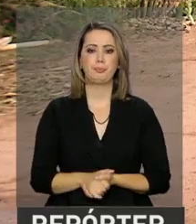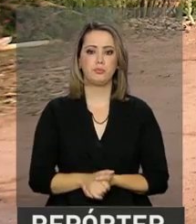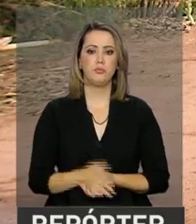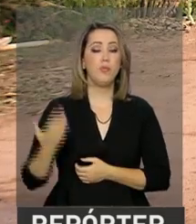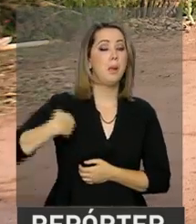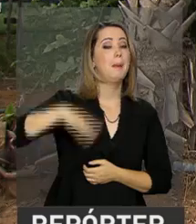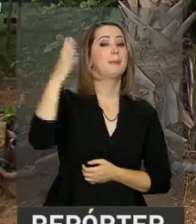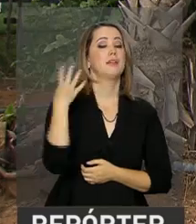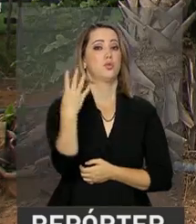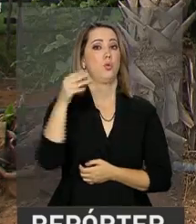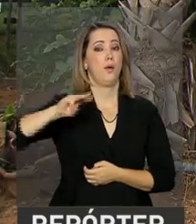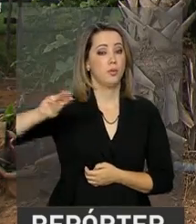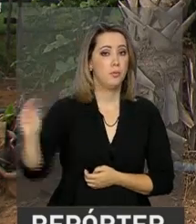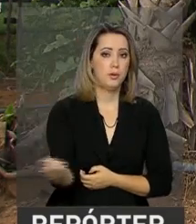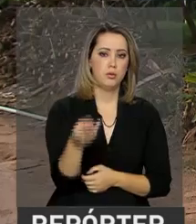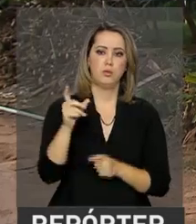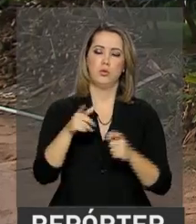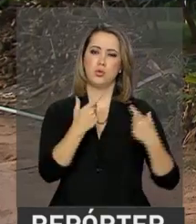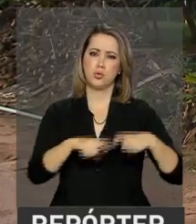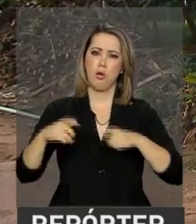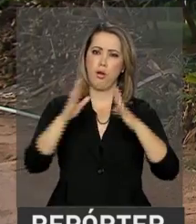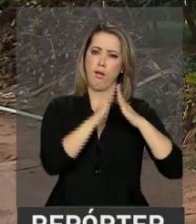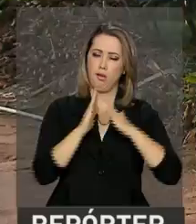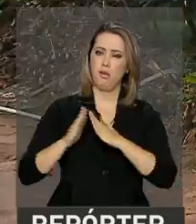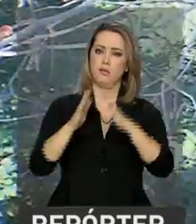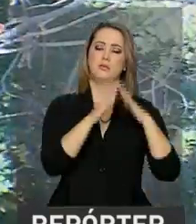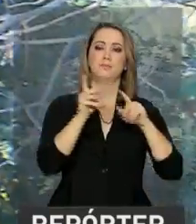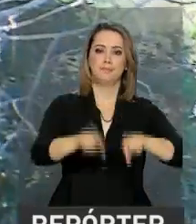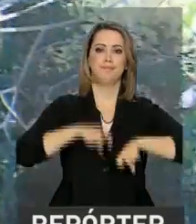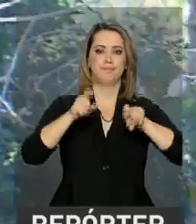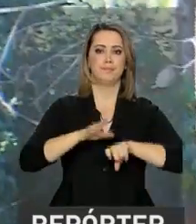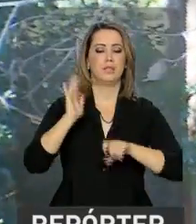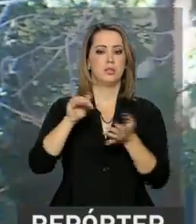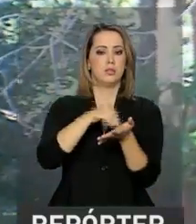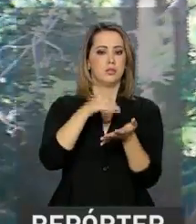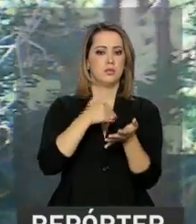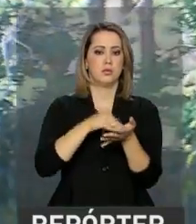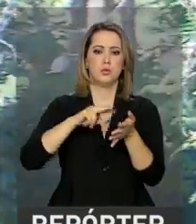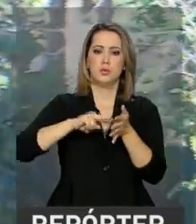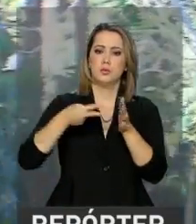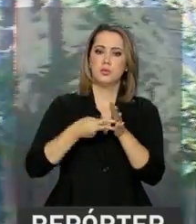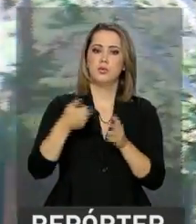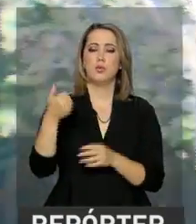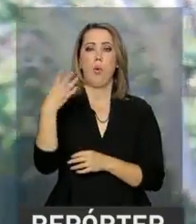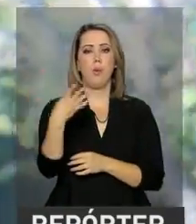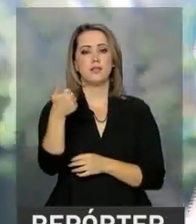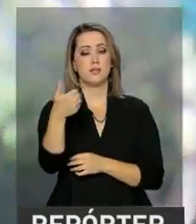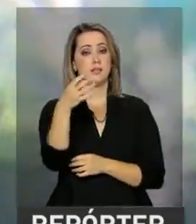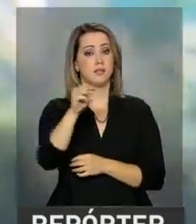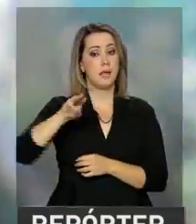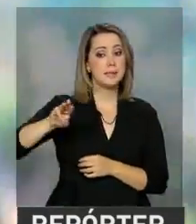4 milhões de imóveis rurais já se cadastraram o que representa uma área de 410 milhões de